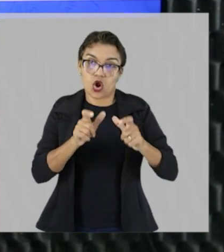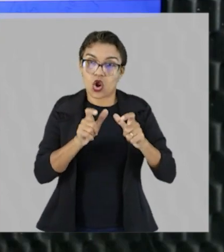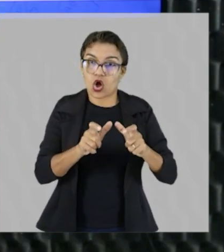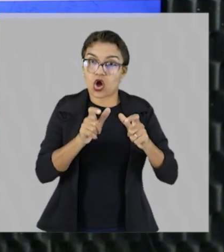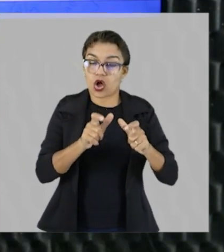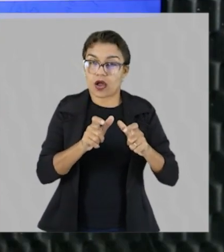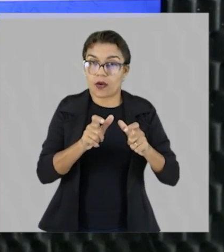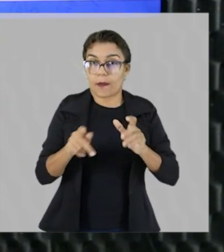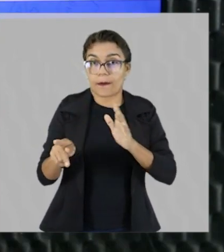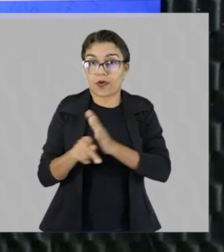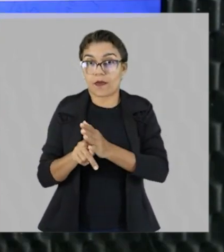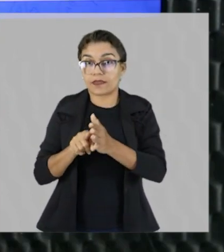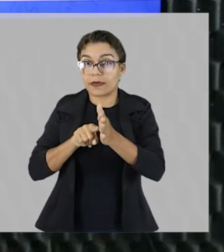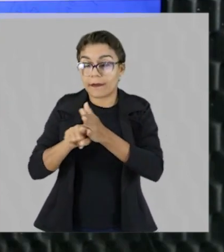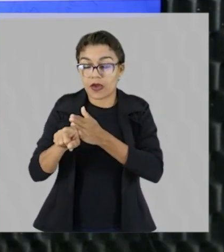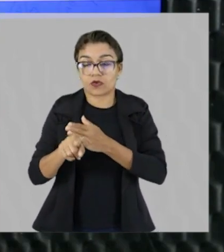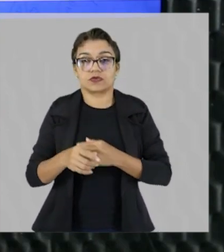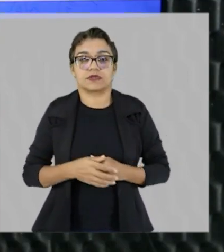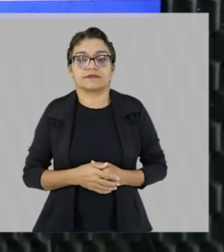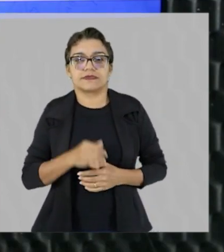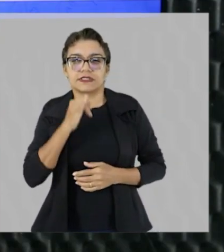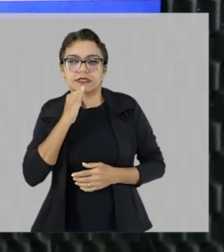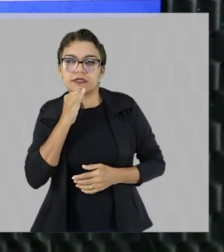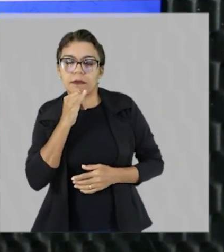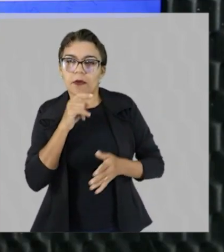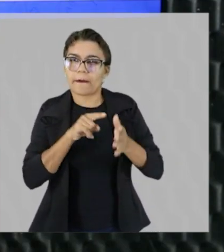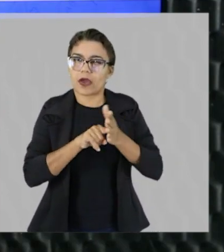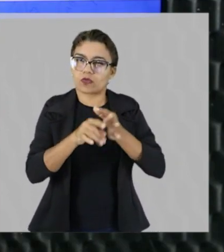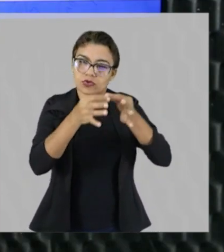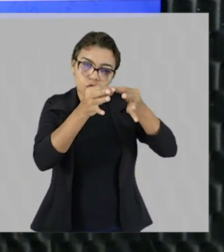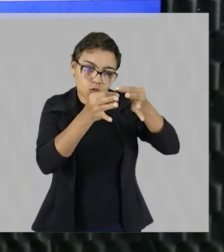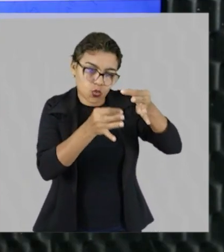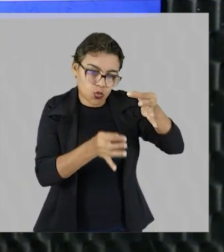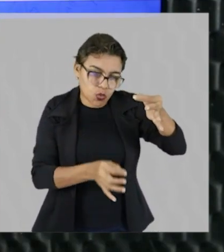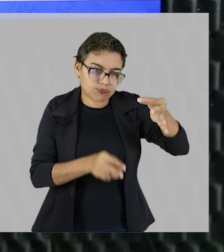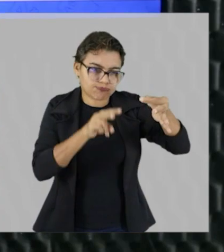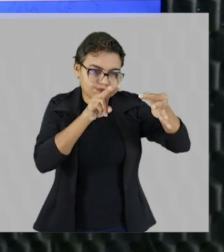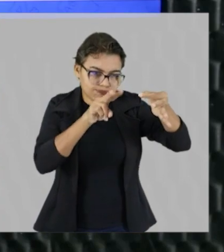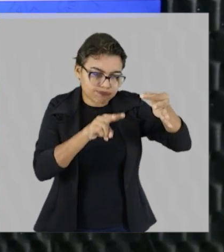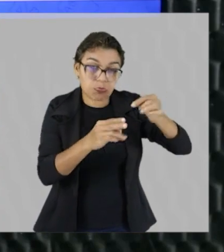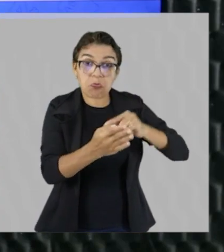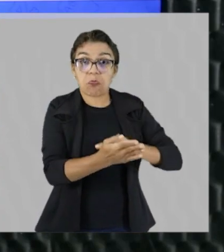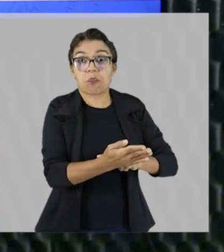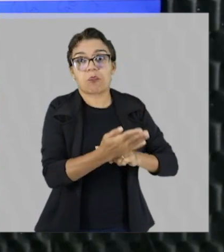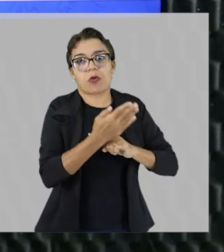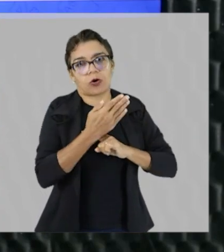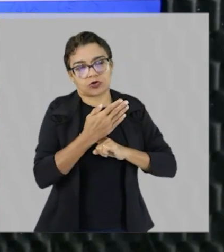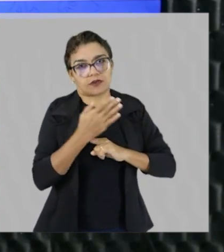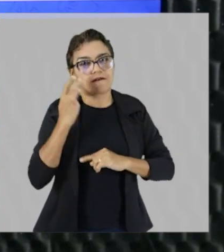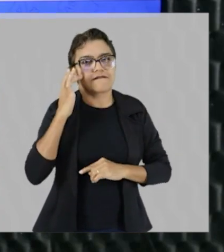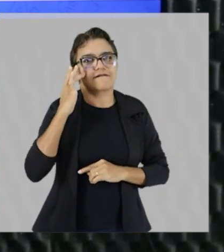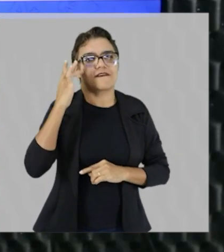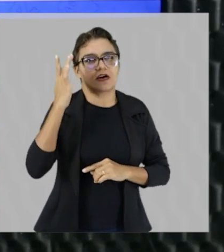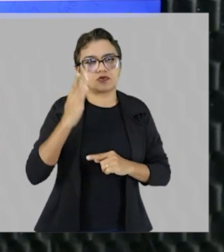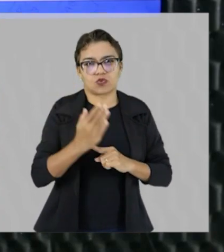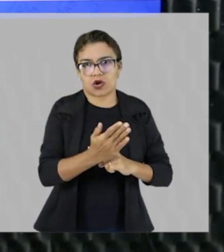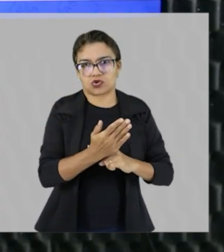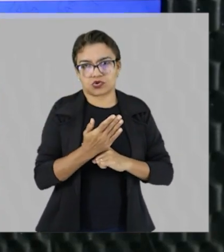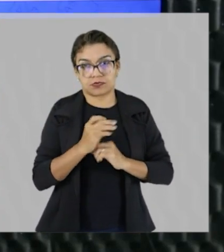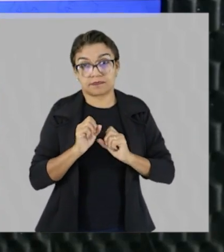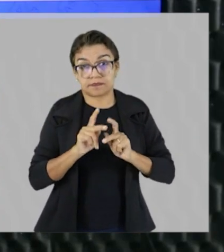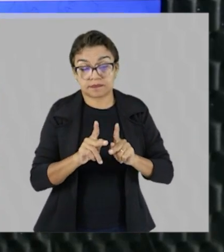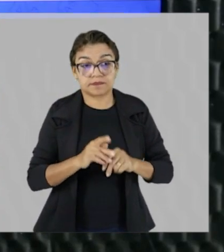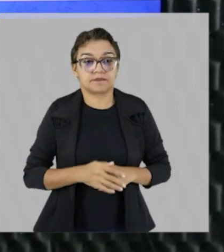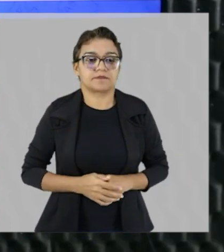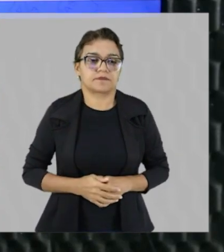na questão. Olha só, você vai lá no enunciado da questão e ela vai te situar o que tu queres e facilita, certo? Vamos aqui